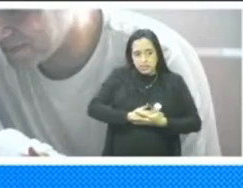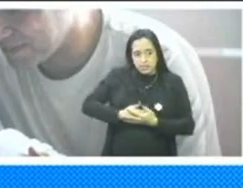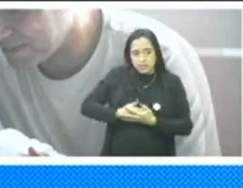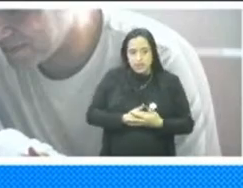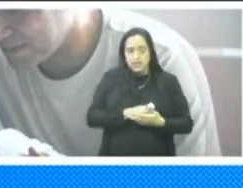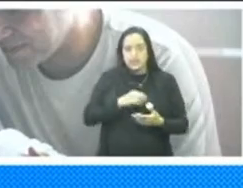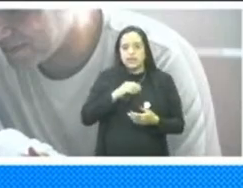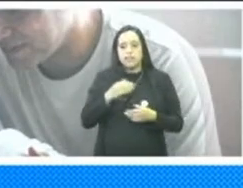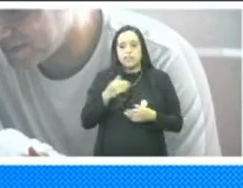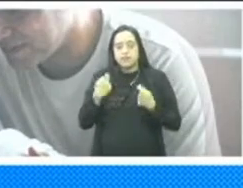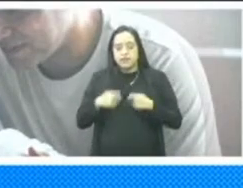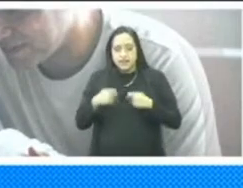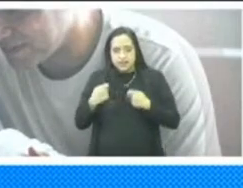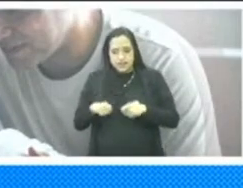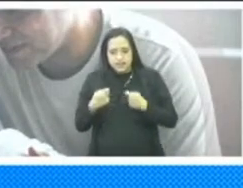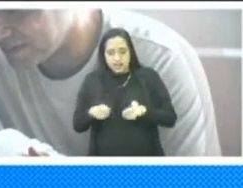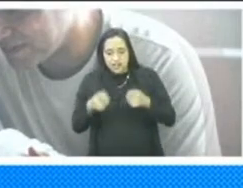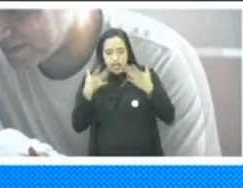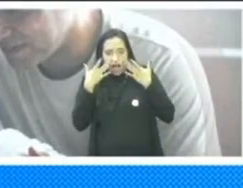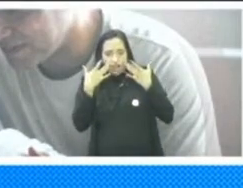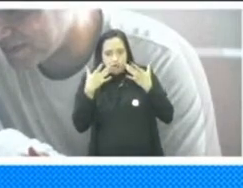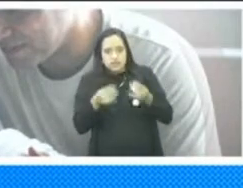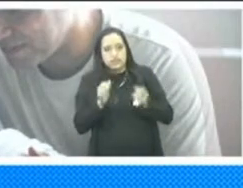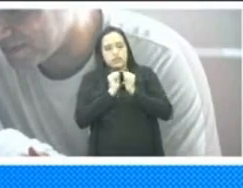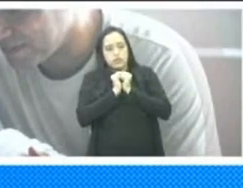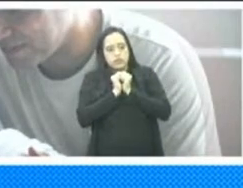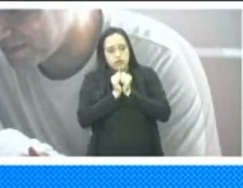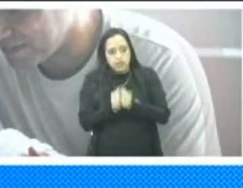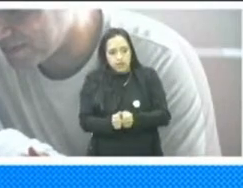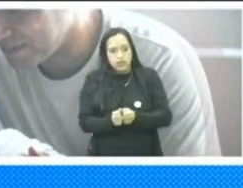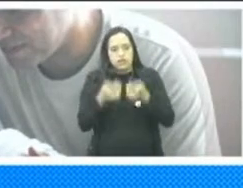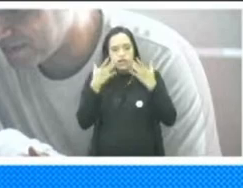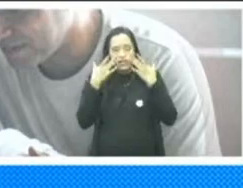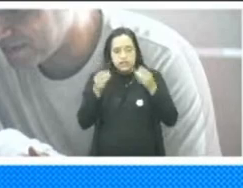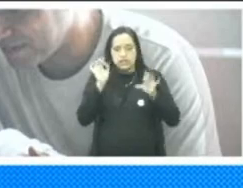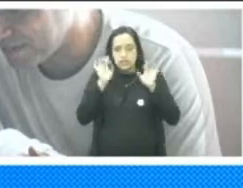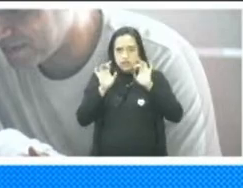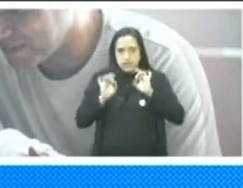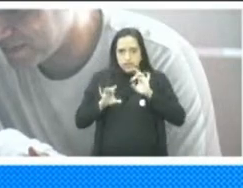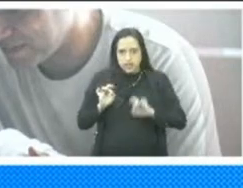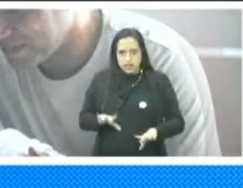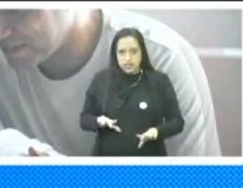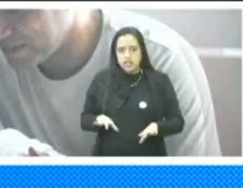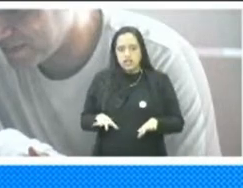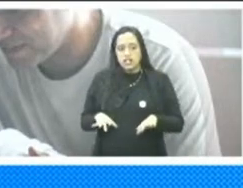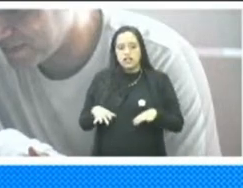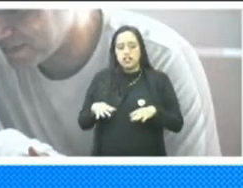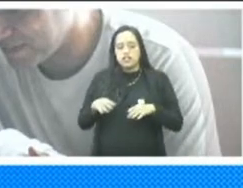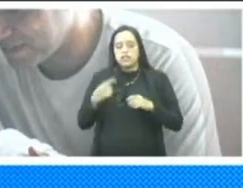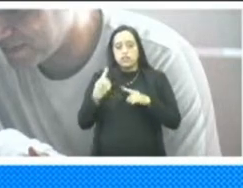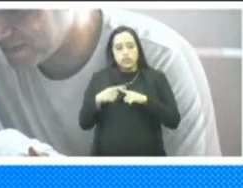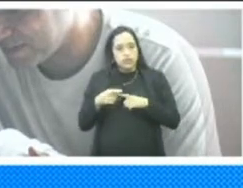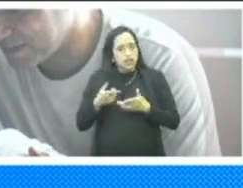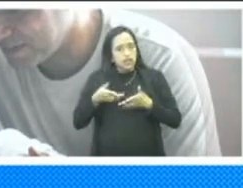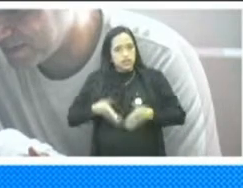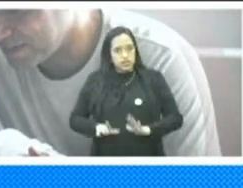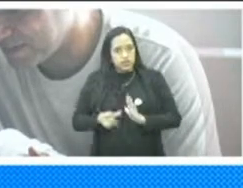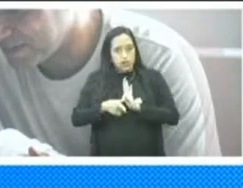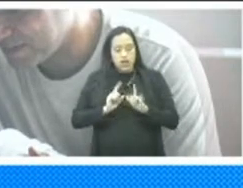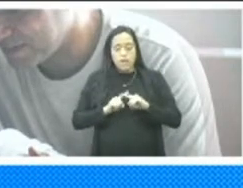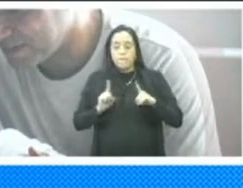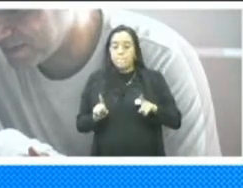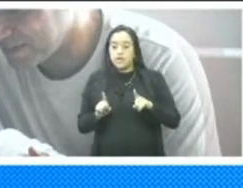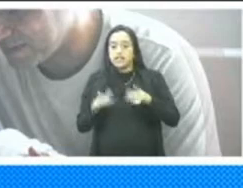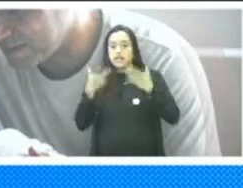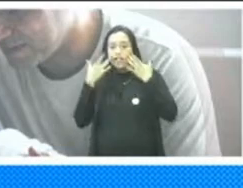ele vai demandar um acompanhamento na atenção especializada, né, pelas suas características, mas a